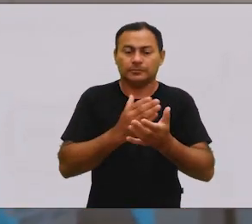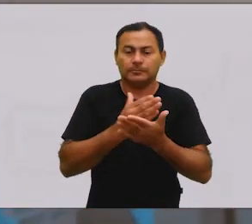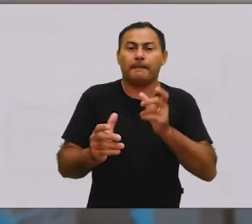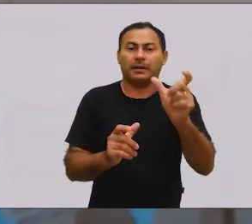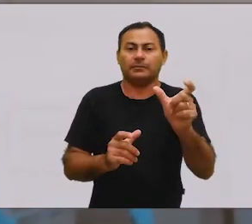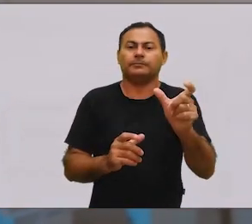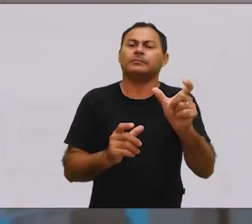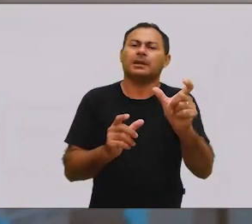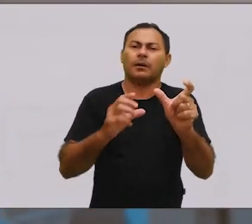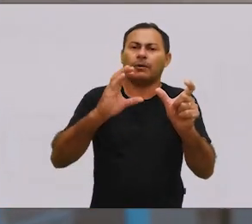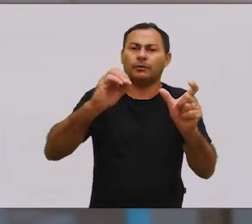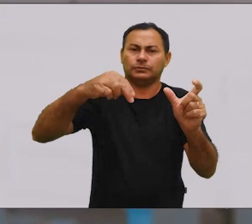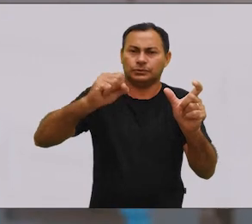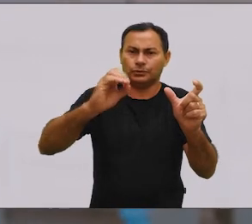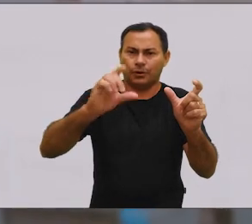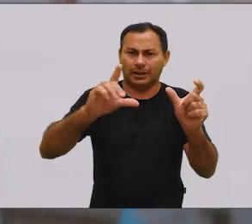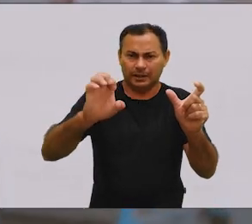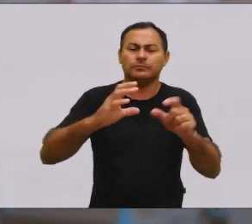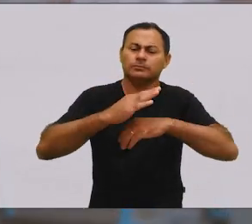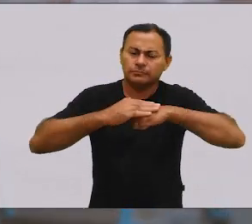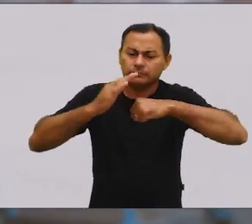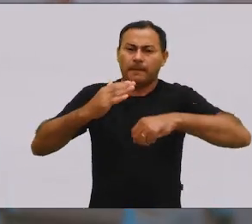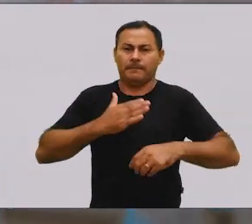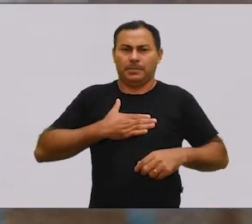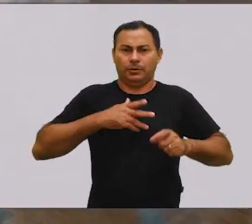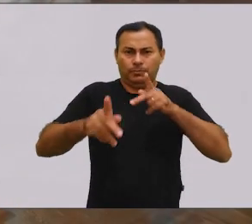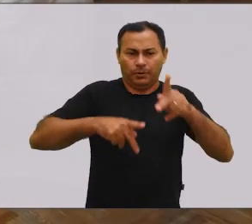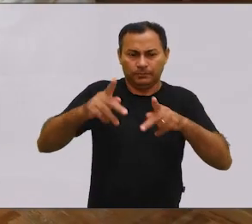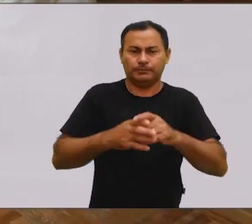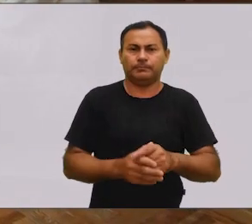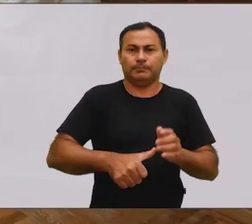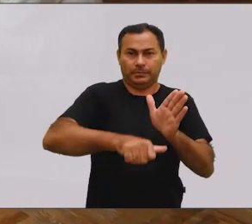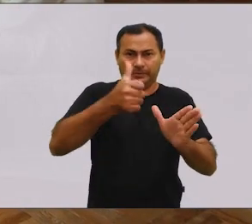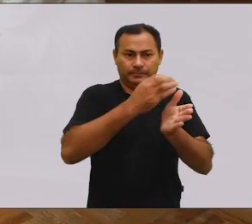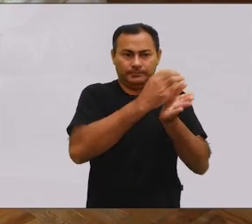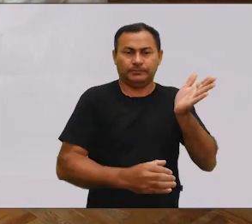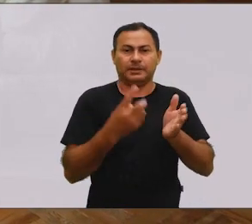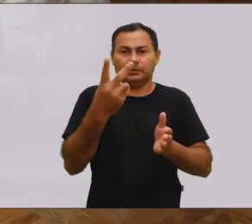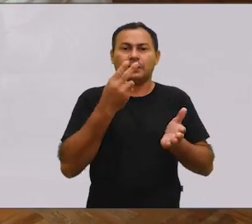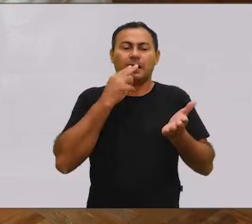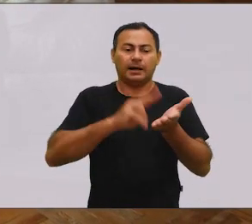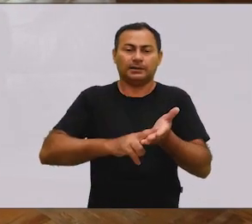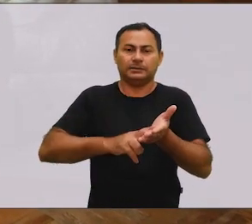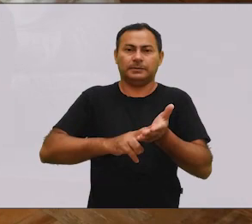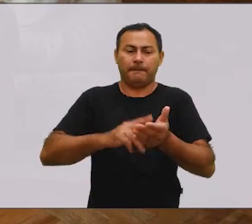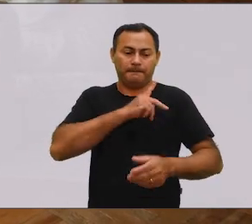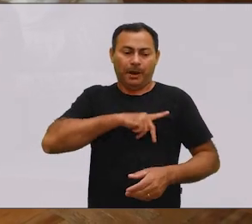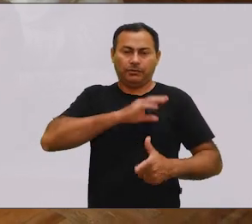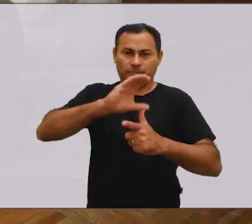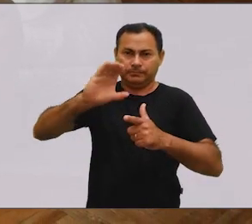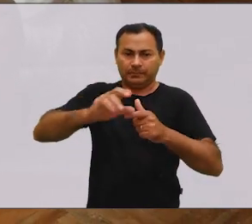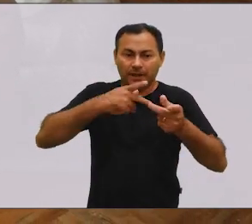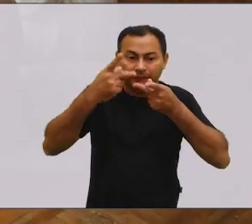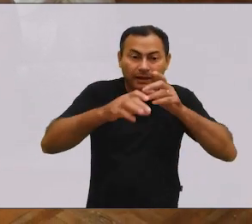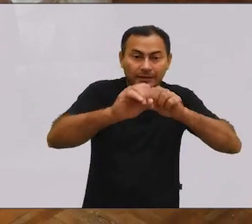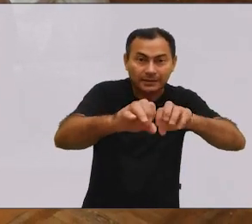com as palavras, consolem, consolem o meu povo. O primeiro capítulo da segunda carta de Paulo aos Coríntios nos